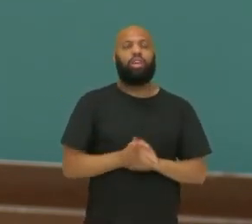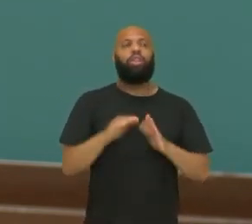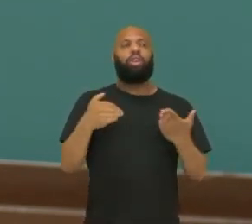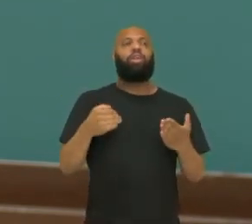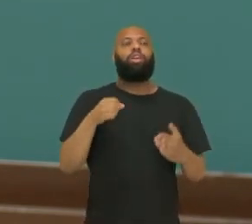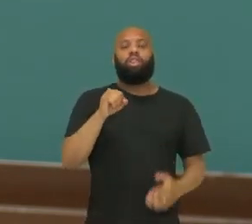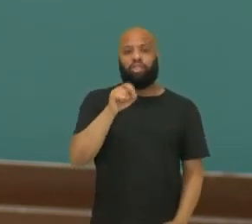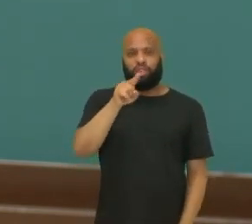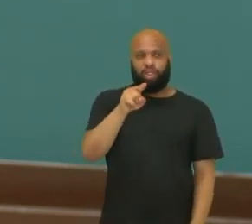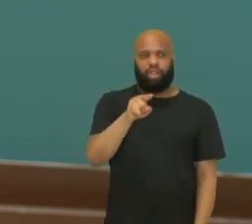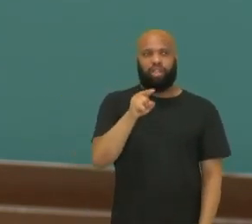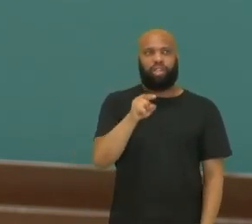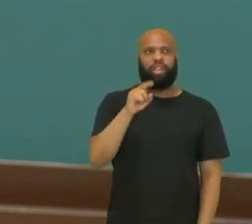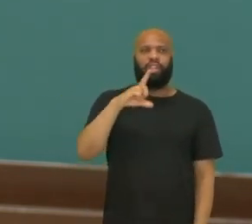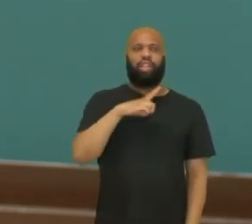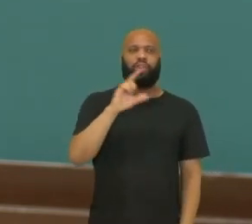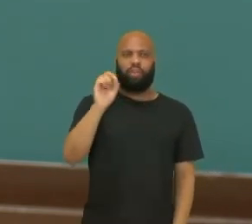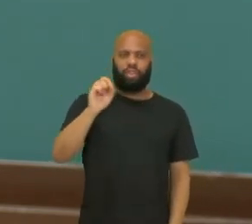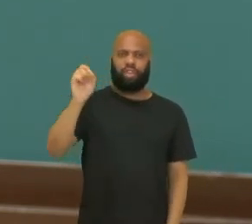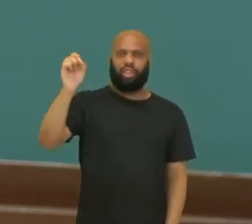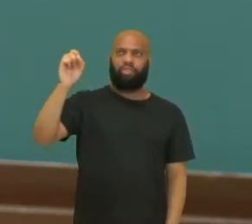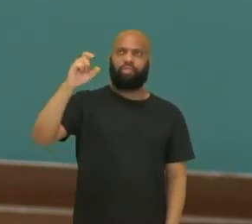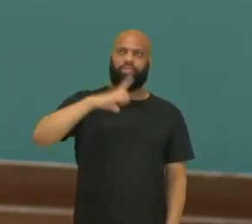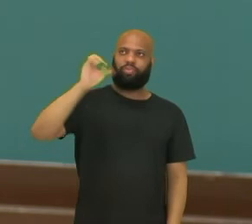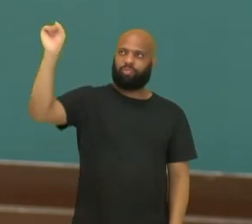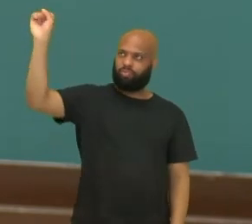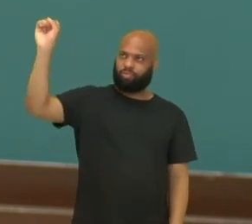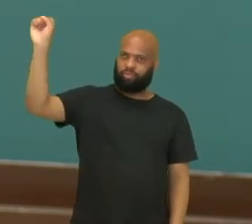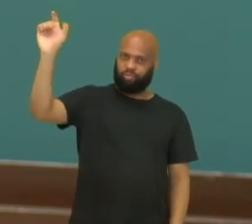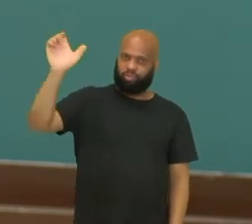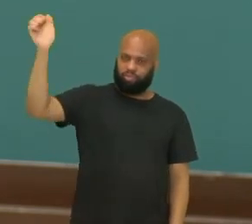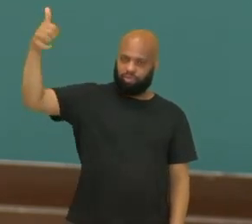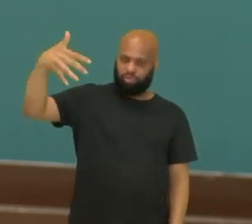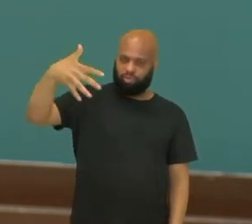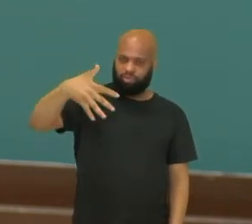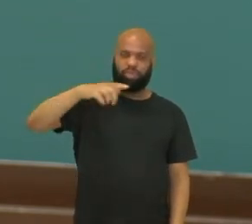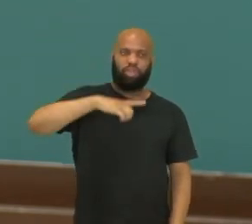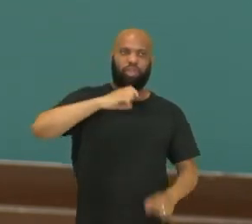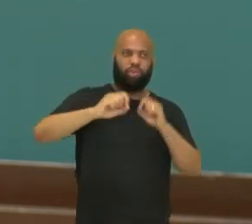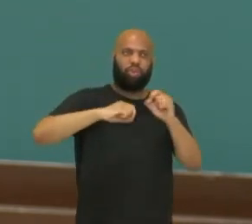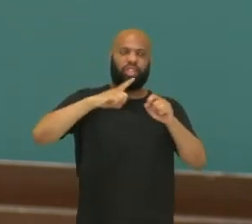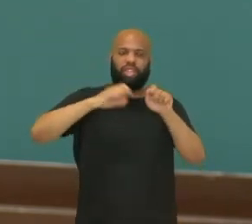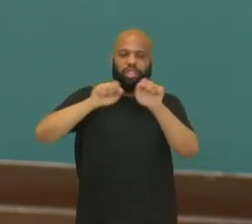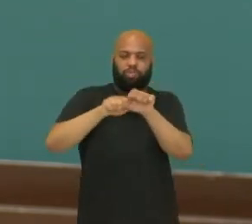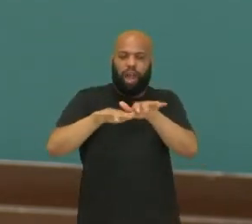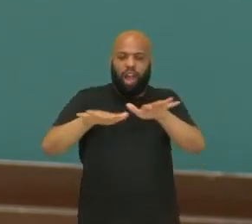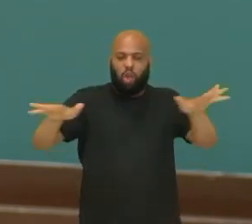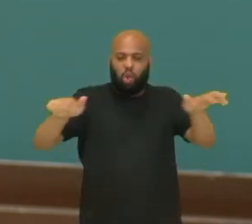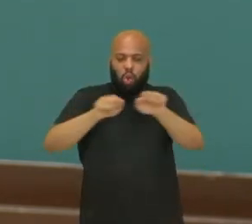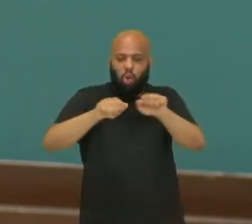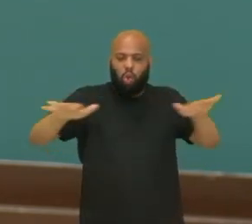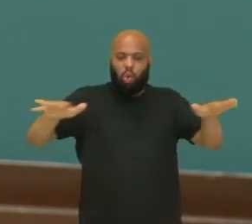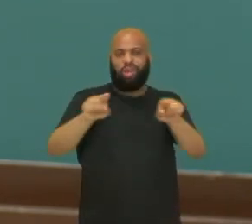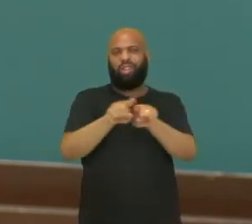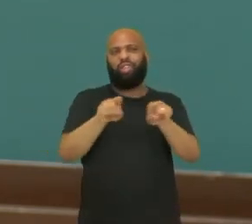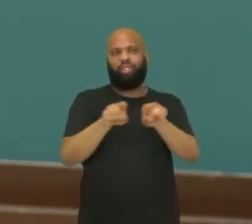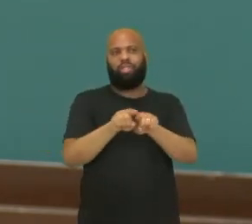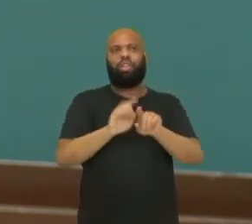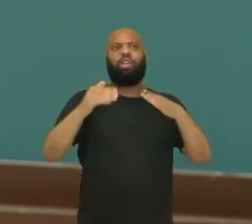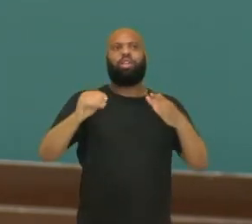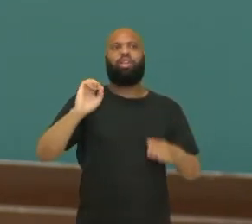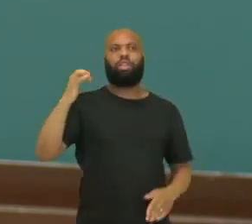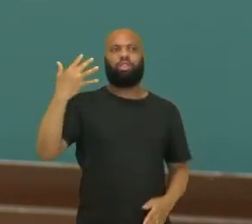quando o raio de luz está passando pela atmosfera, ele sofre um pequeno espalhamento, tá, pessoal? Um pequeno espalhamento e